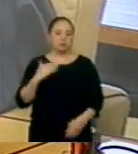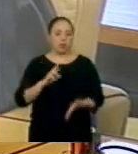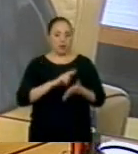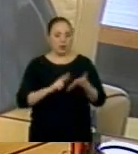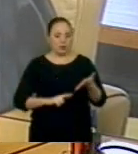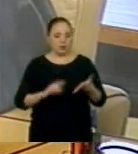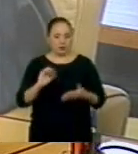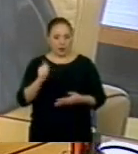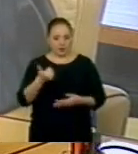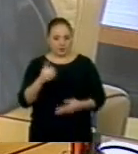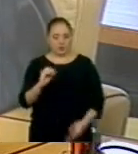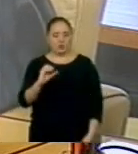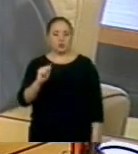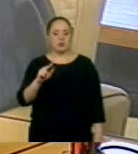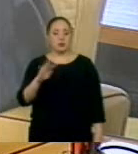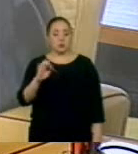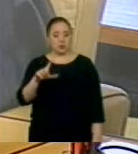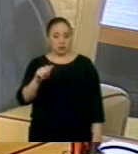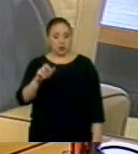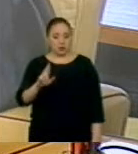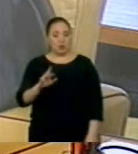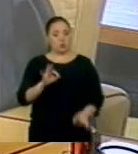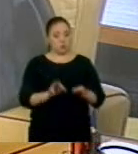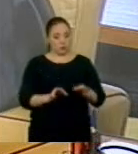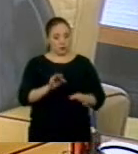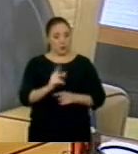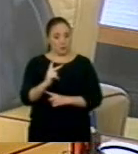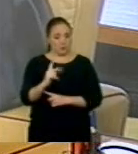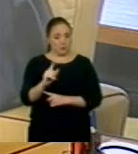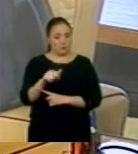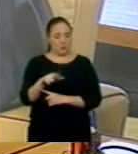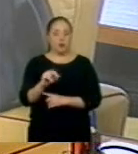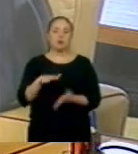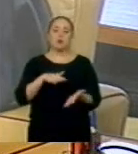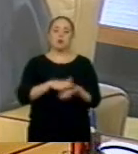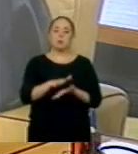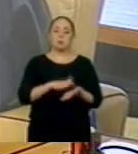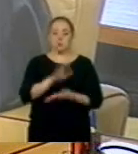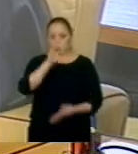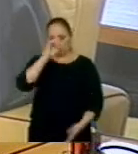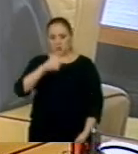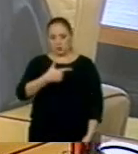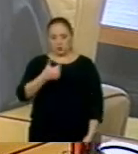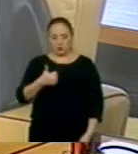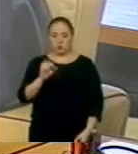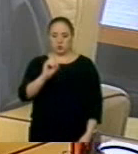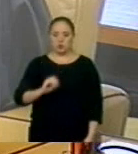ação cautelar, julgada pelo Tribunal Pleno e julgamento publicado em 21 de outubro de